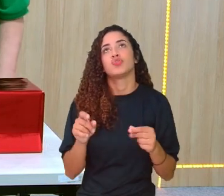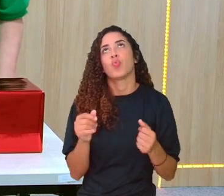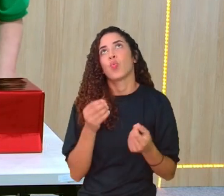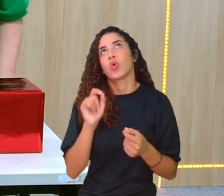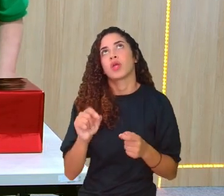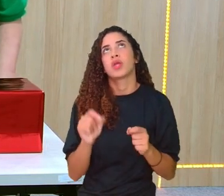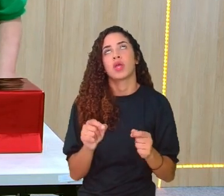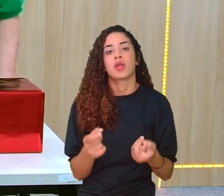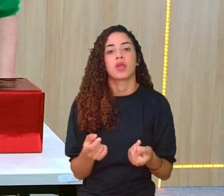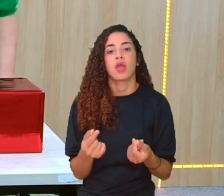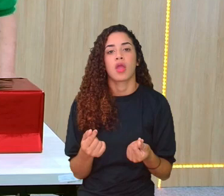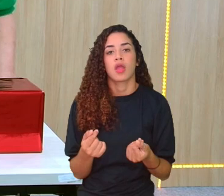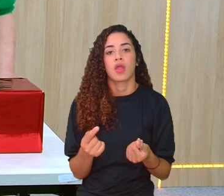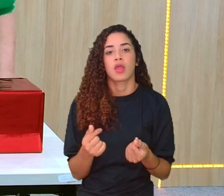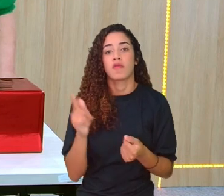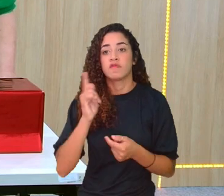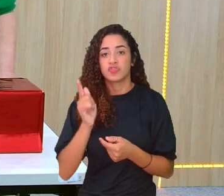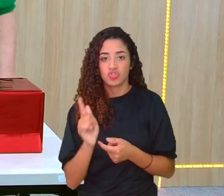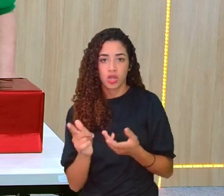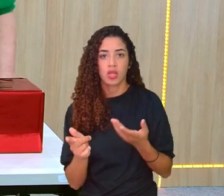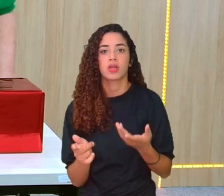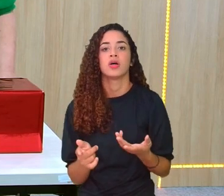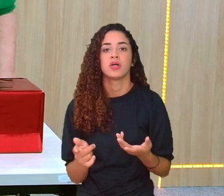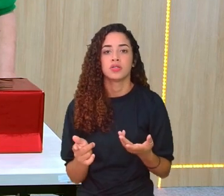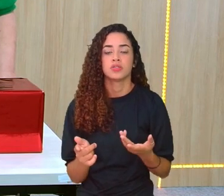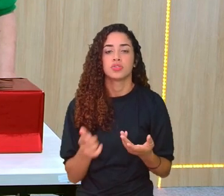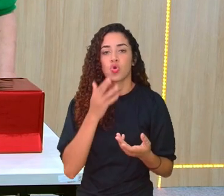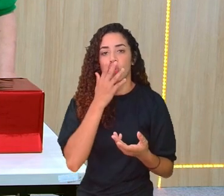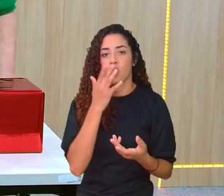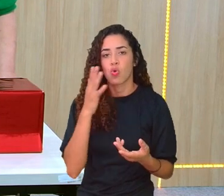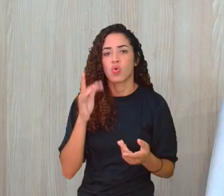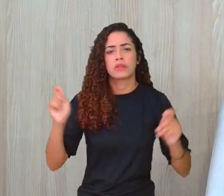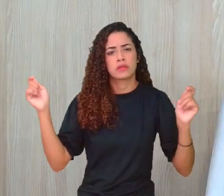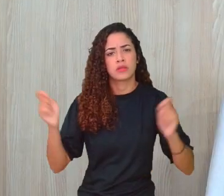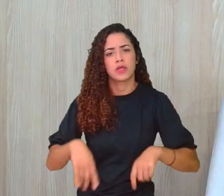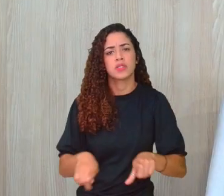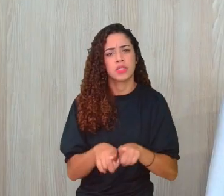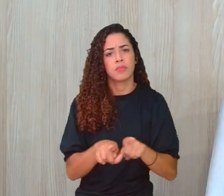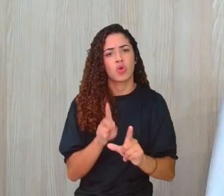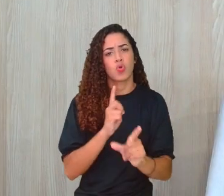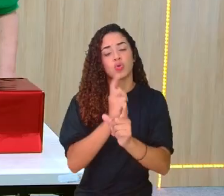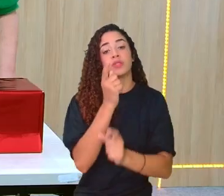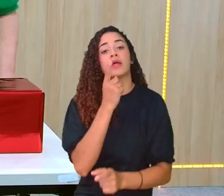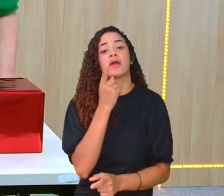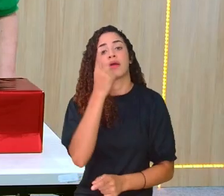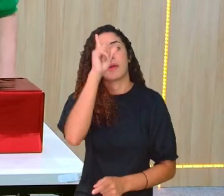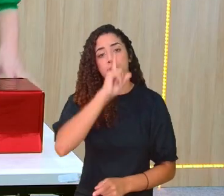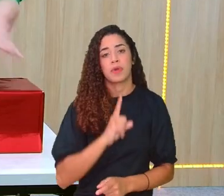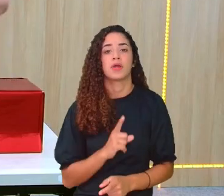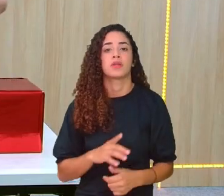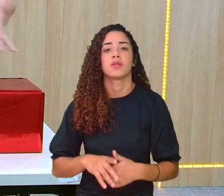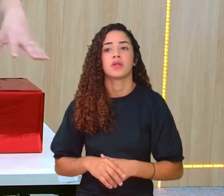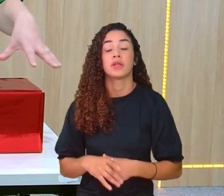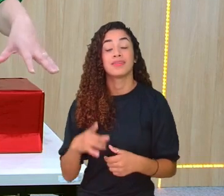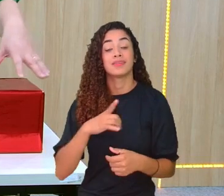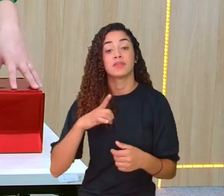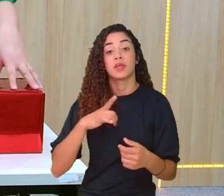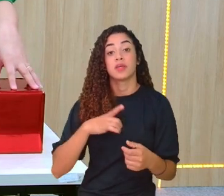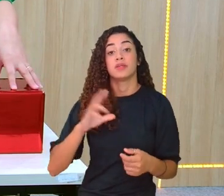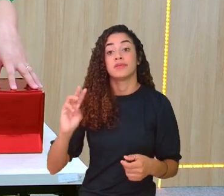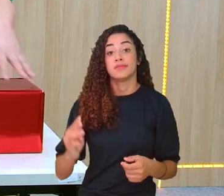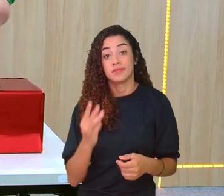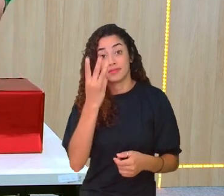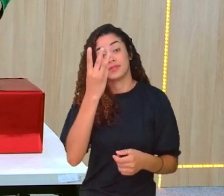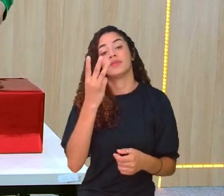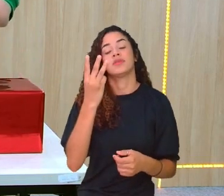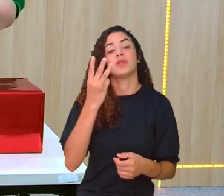e vocês encontram também na amarela, não é isso, Marta? Encontra, sim. Encontra. Então, você tem essas